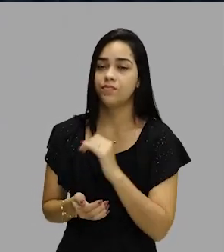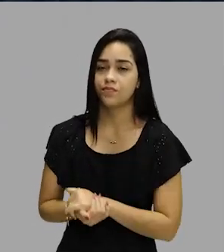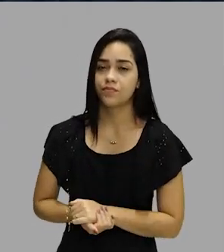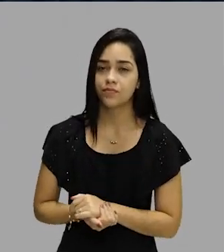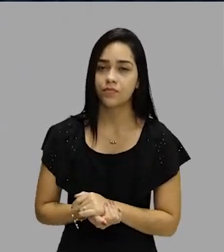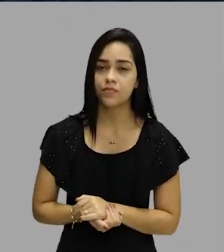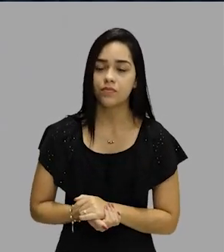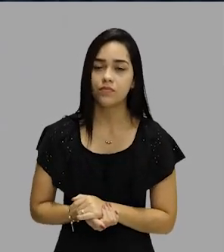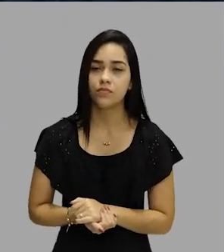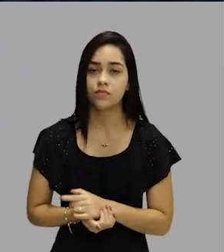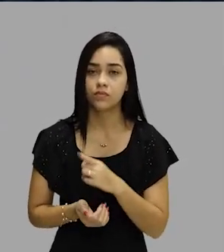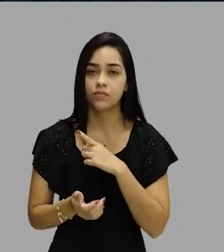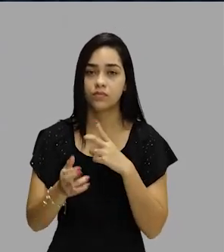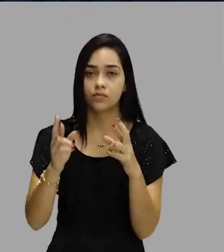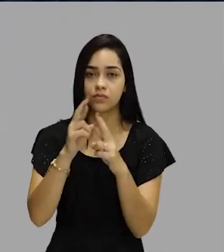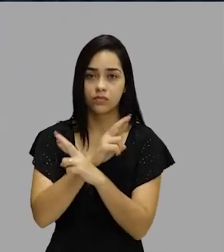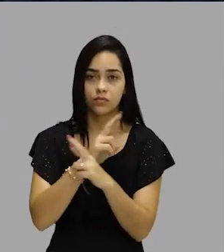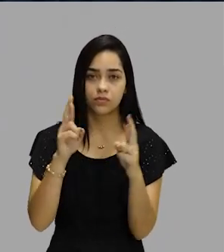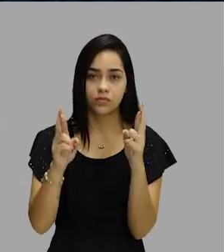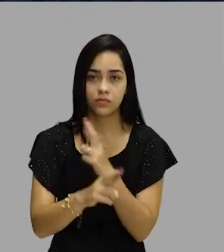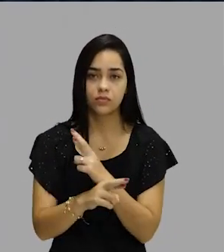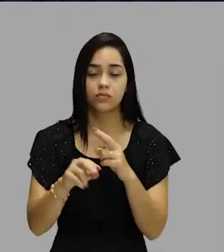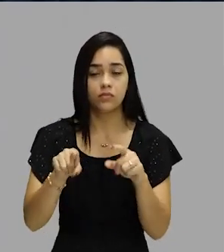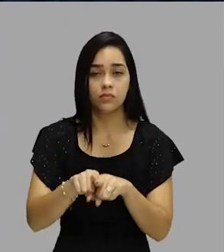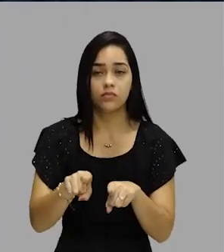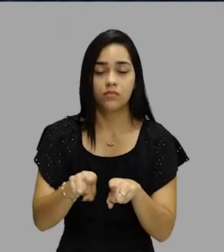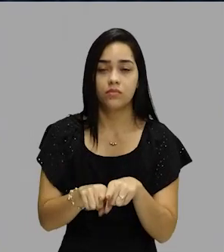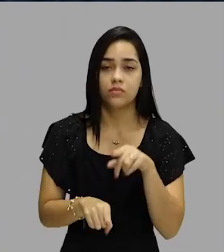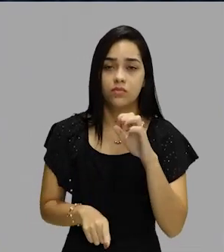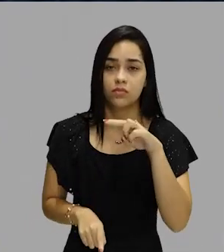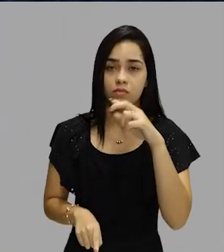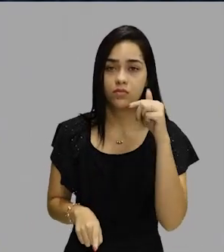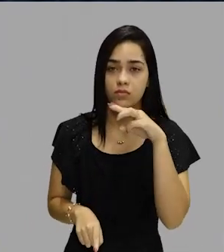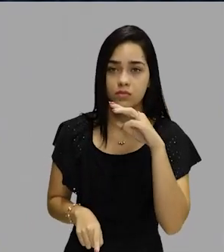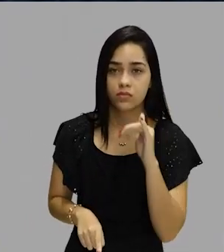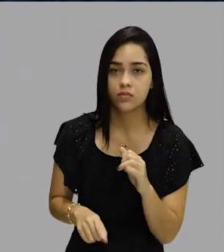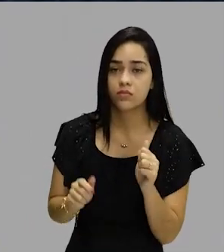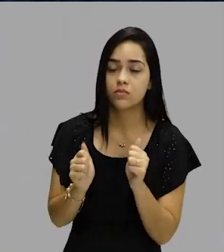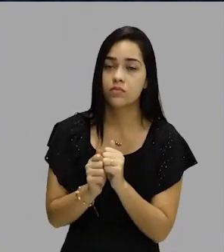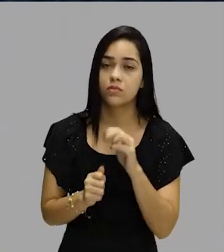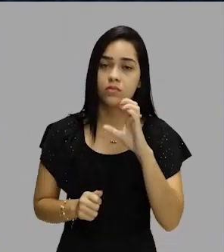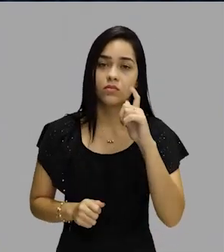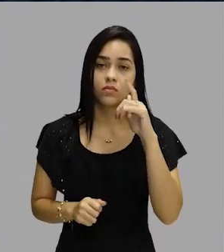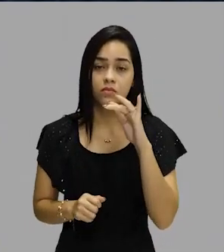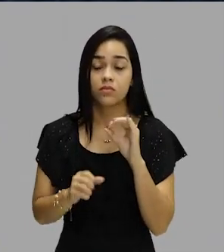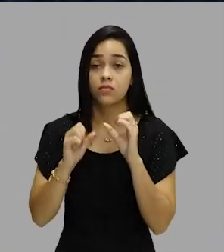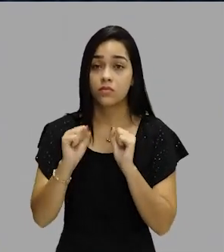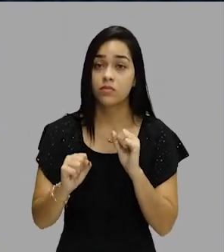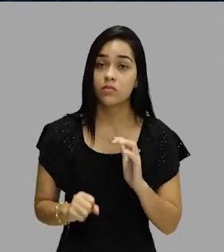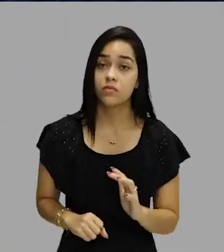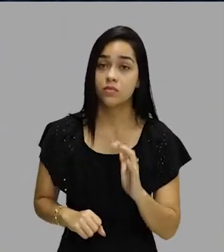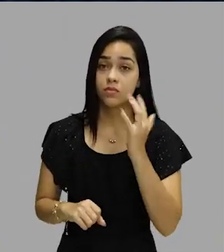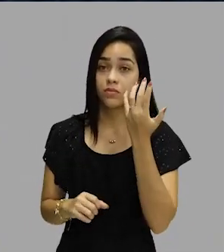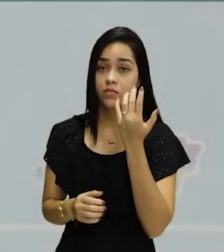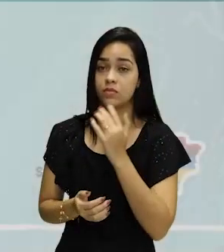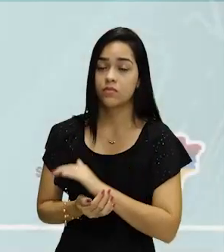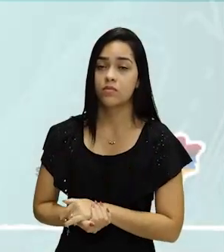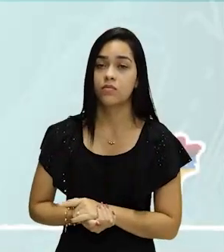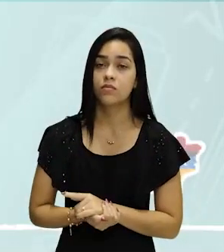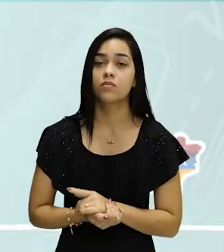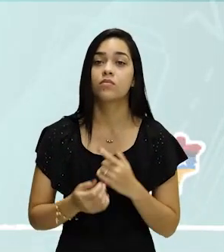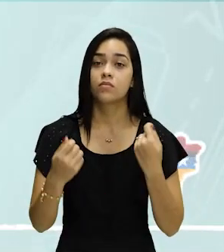para que essa associação, né, dessas enzimas com o cálcio, para que elas aconteçam,